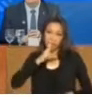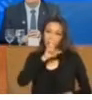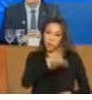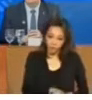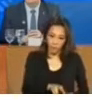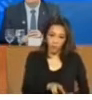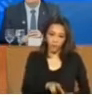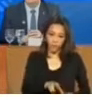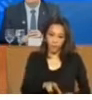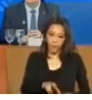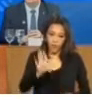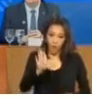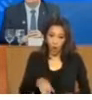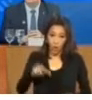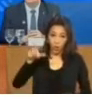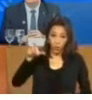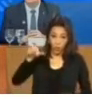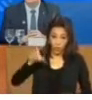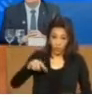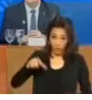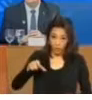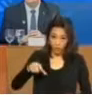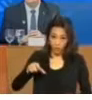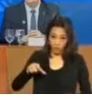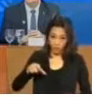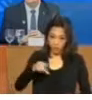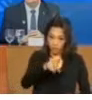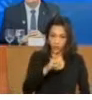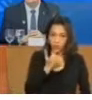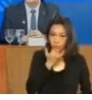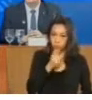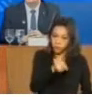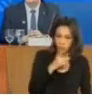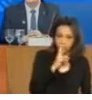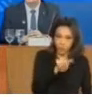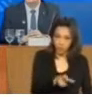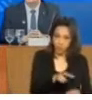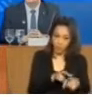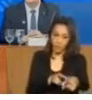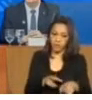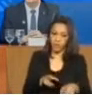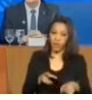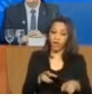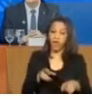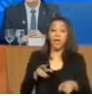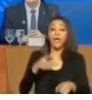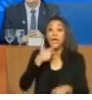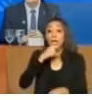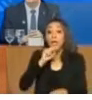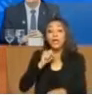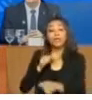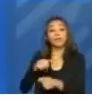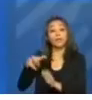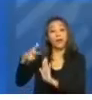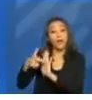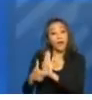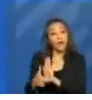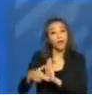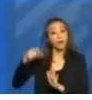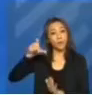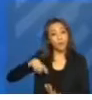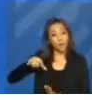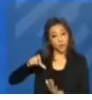Isso. Bolsa Família 16. Desculpa. Bolsa Família não muda nada. O que que vai